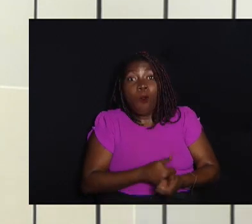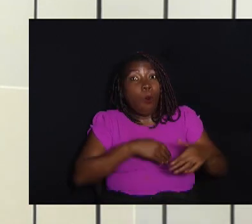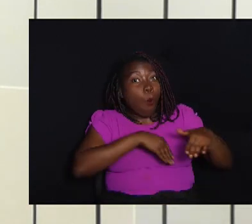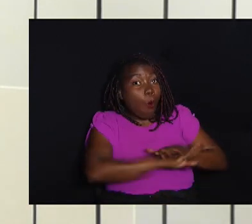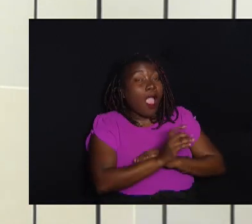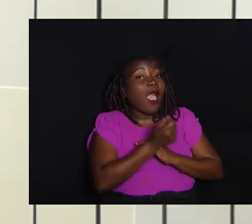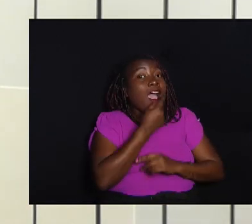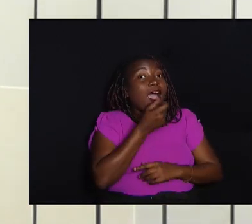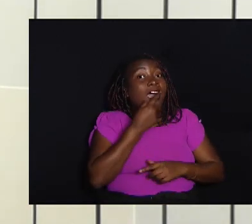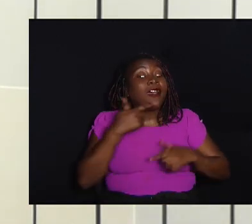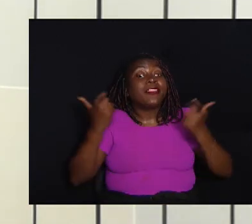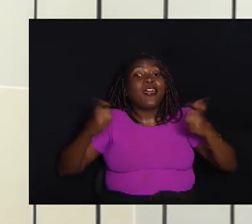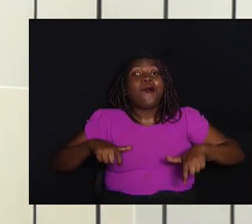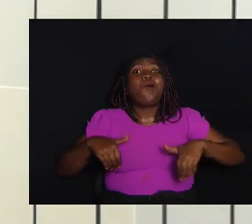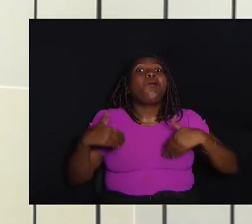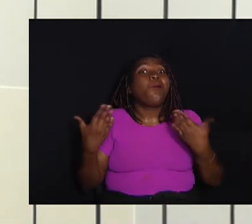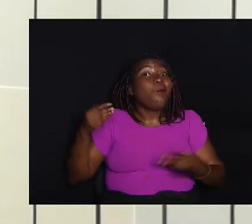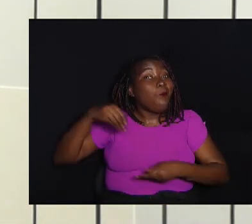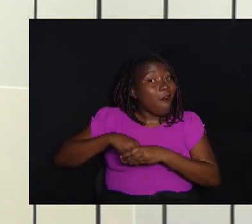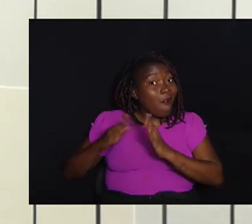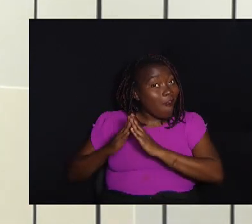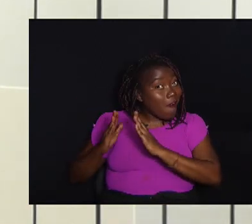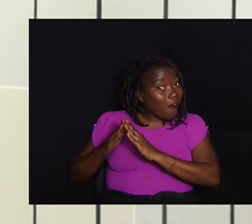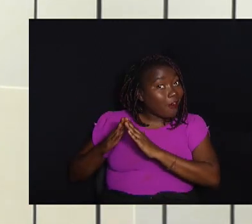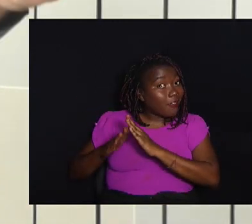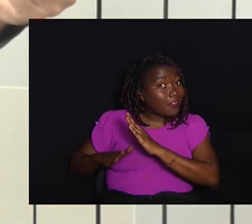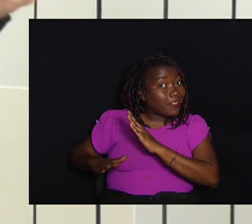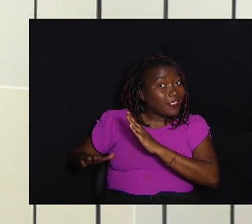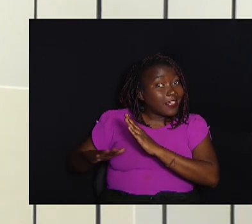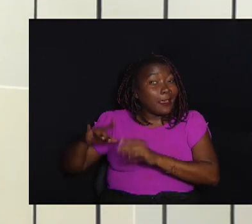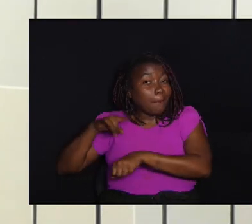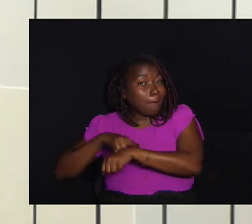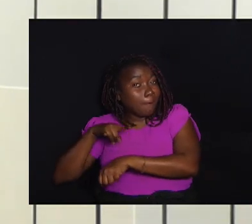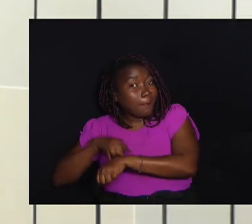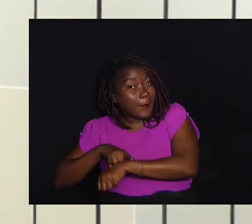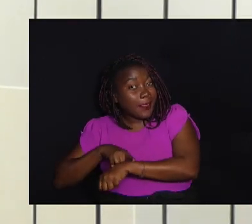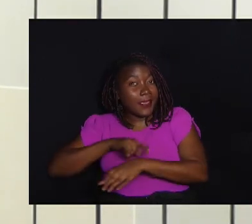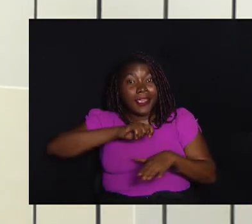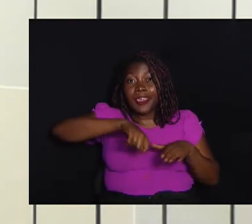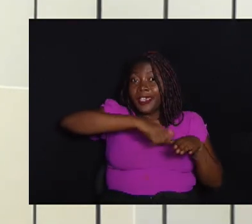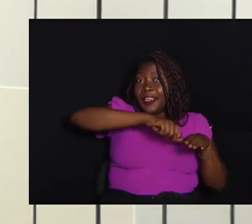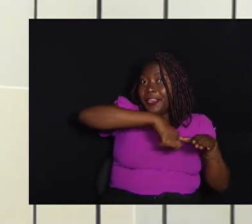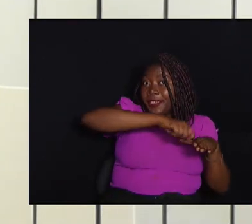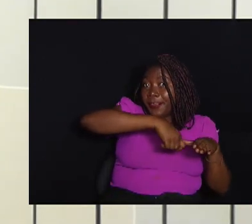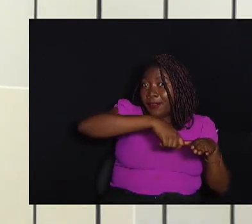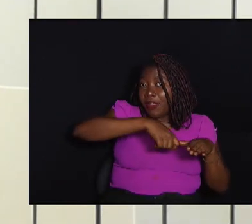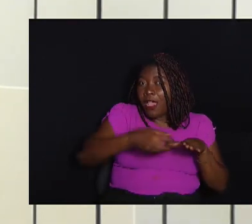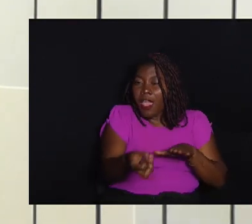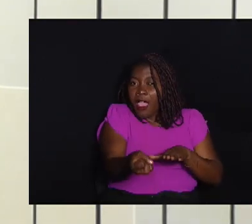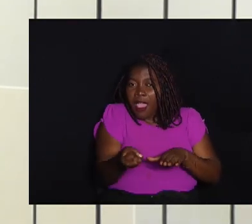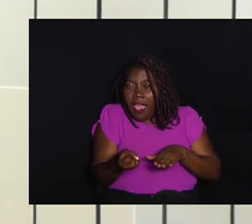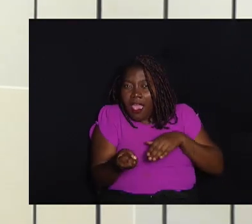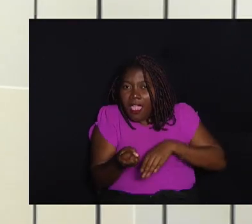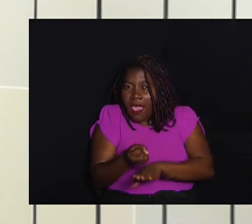medicamentos em qual local da sua casa, da sua residência? É no banheiro, na cozinha, fica numa gaveta da